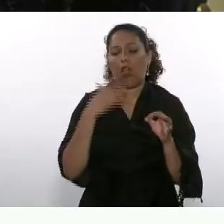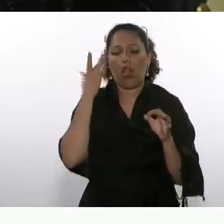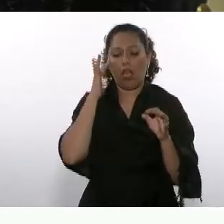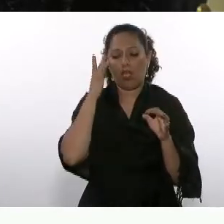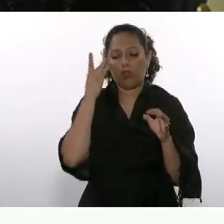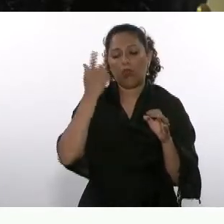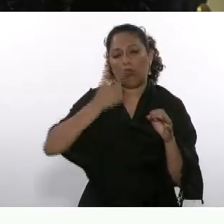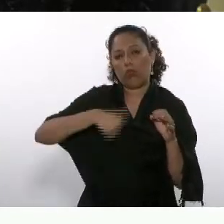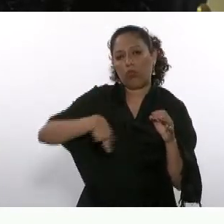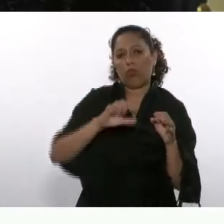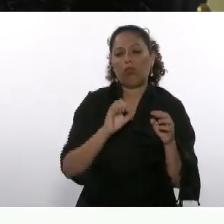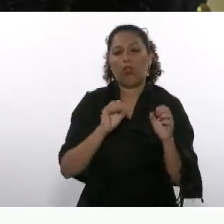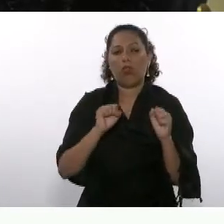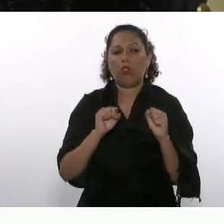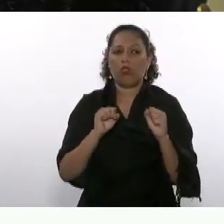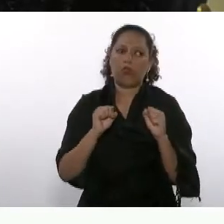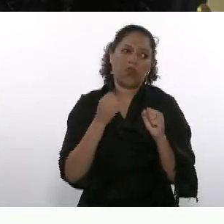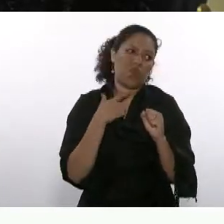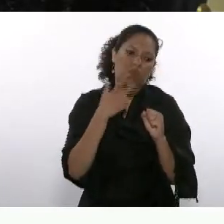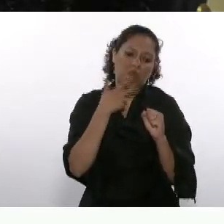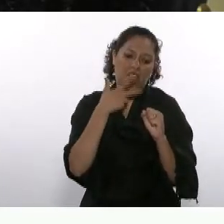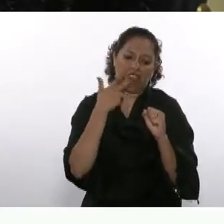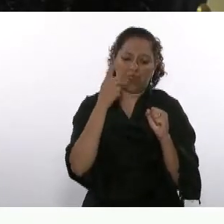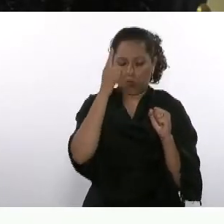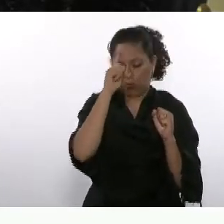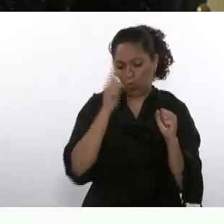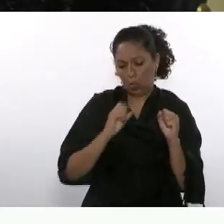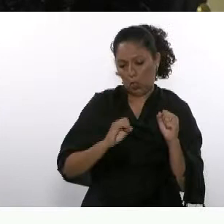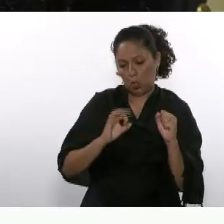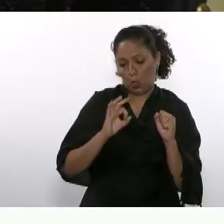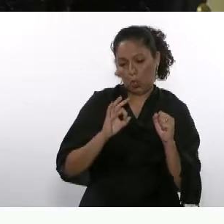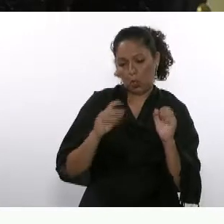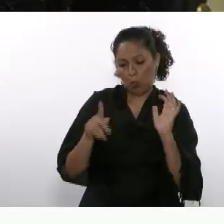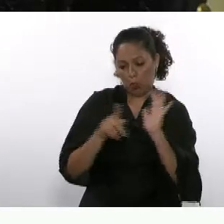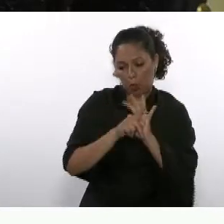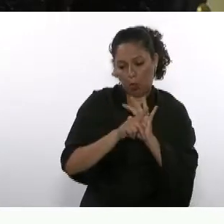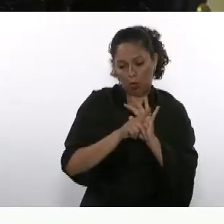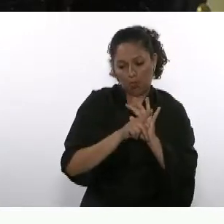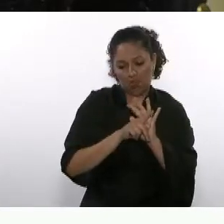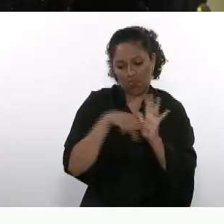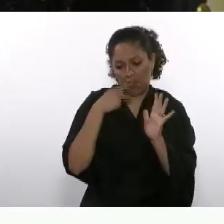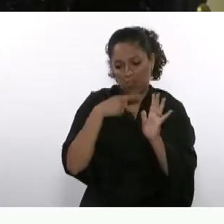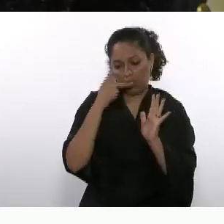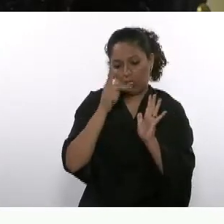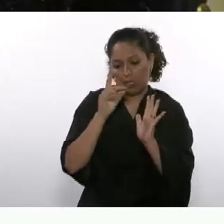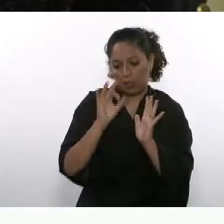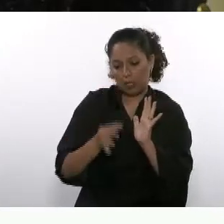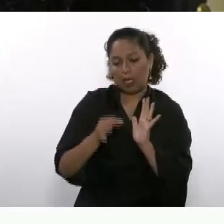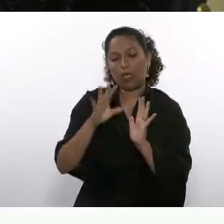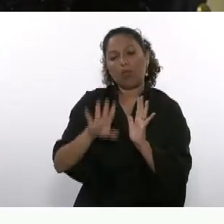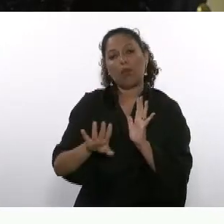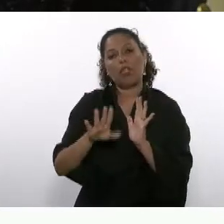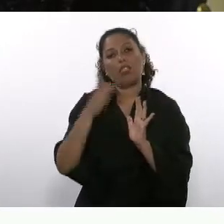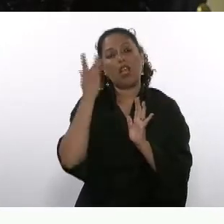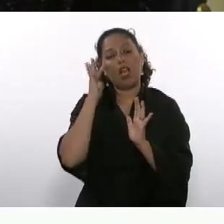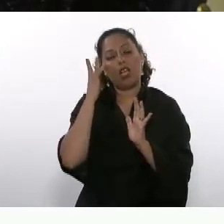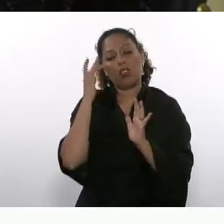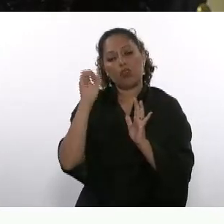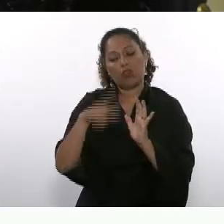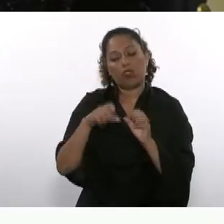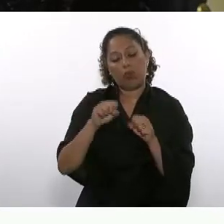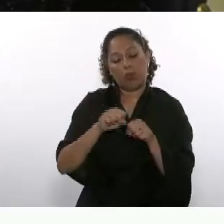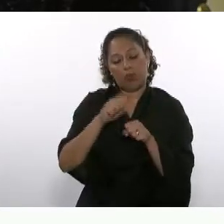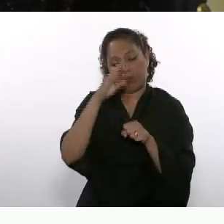que talvez, de forma muito leiga, deputado Eleomar, não sou um especialista no segmento, mas, sem dúvida nenhuma, um dos grandes